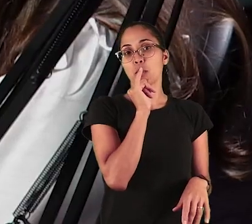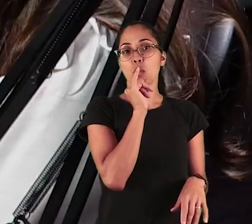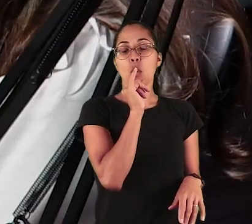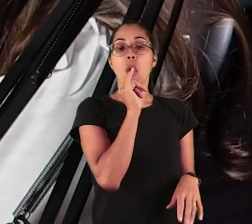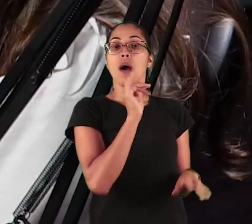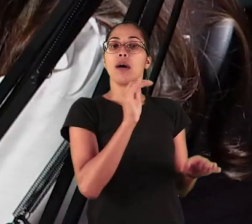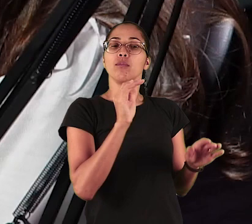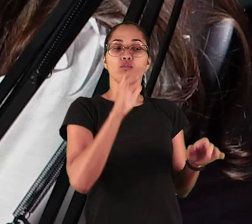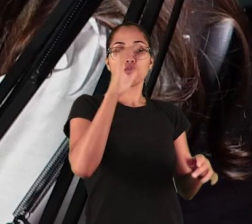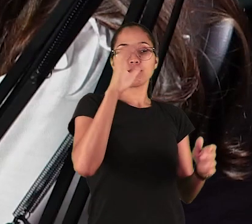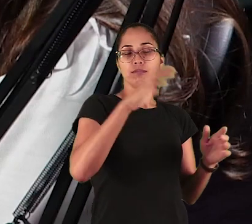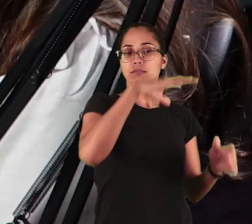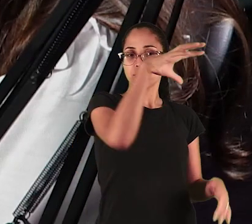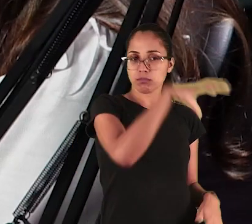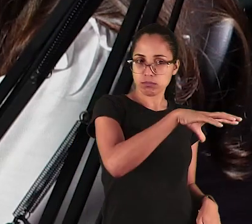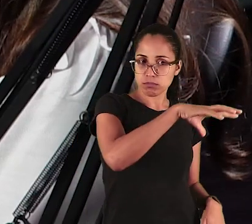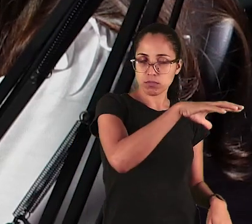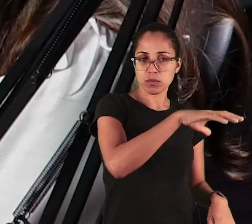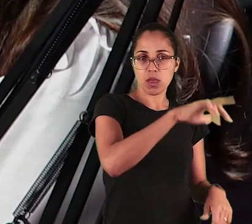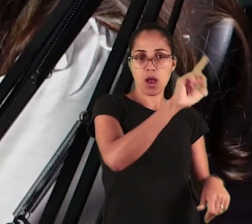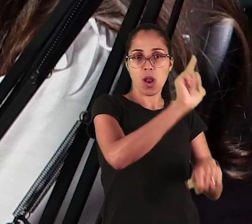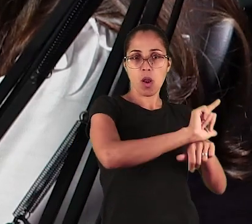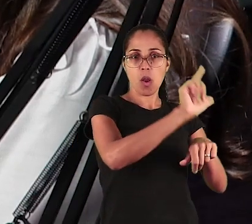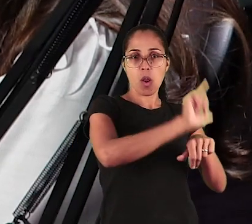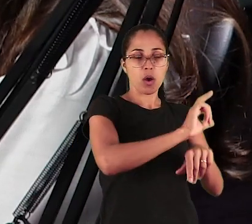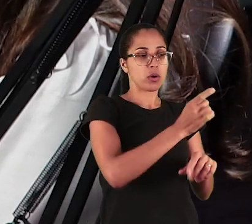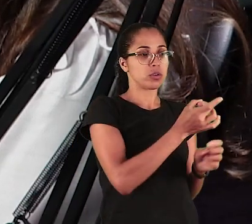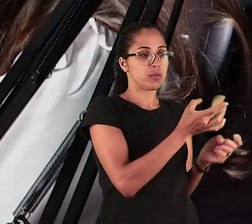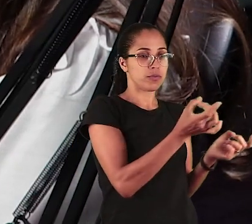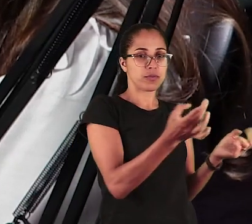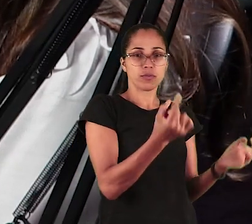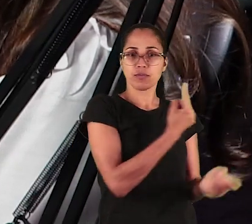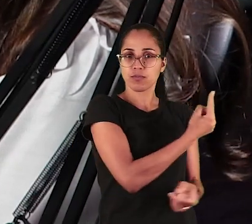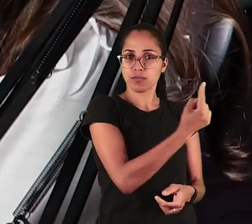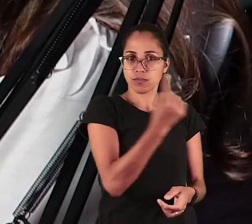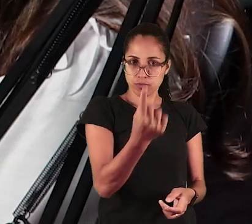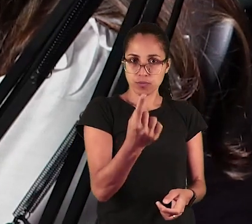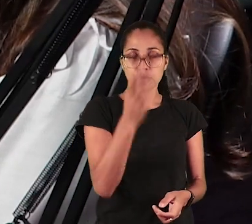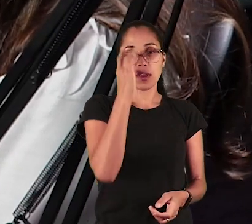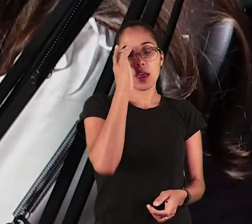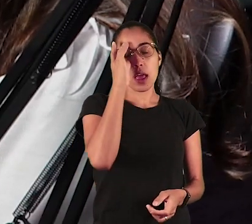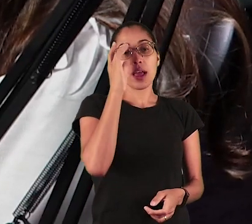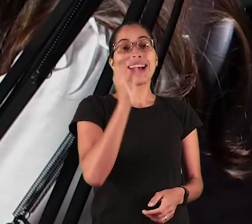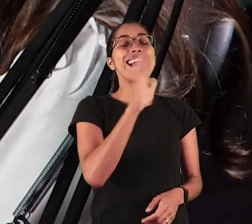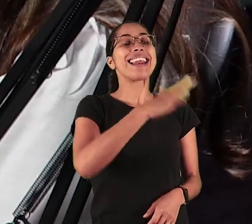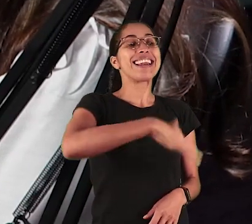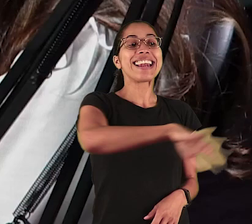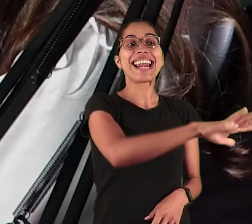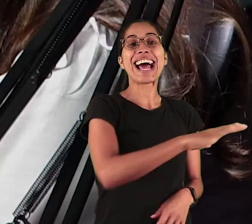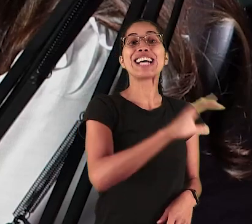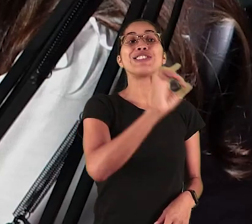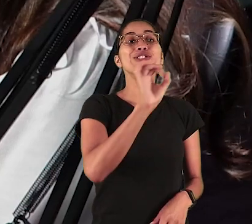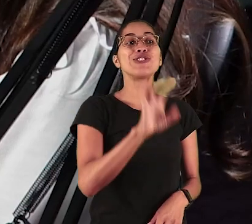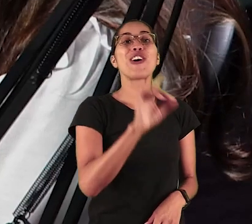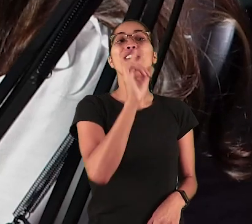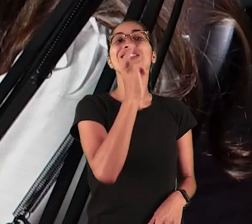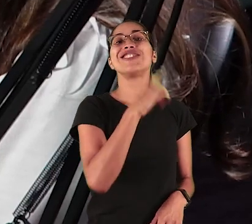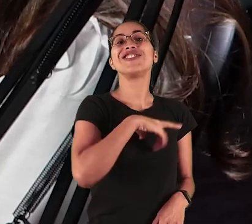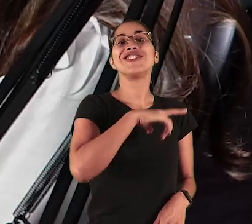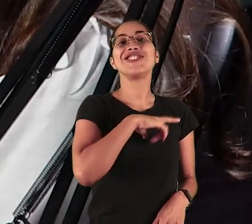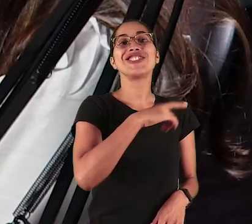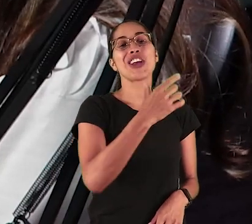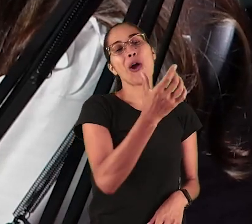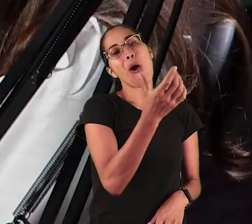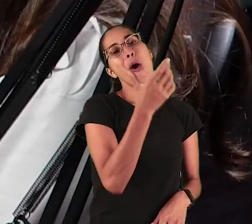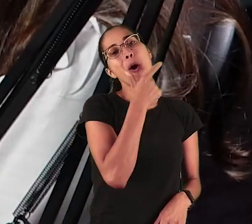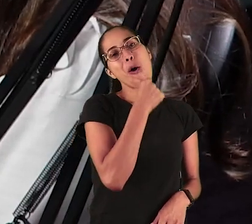né então assim se você fosse numa reunião dos analistas né dos investidores que cumpriu energia elétrica você só ia ver homem quando é varejo